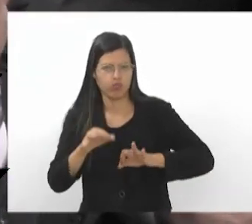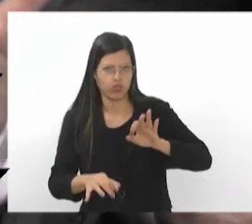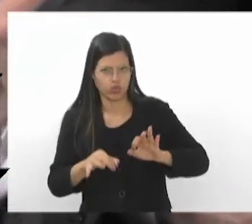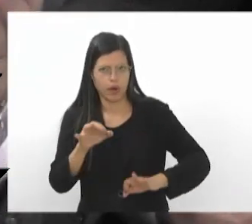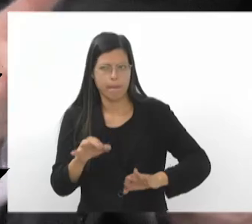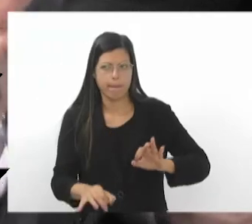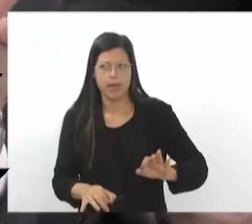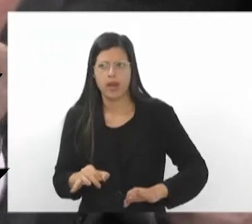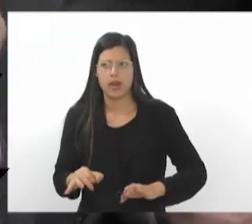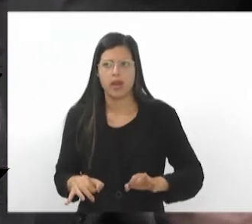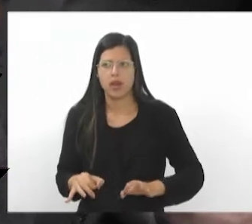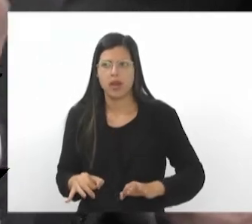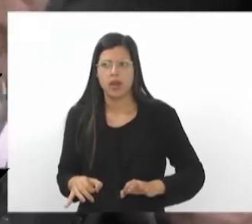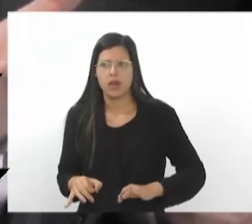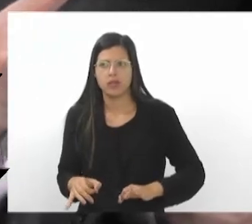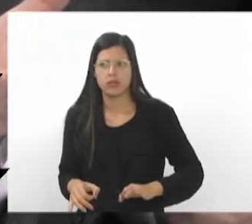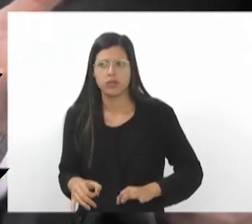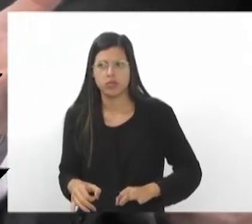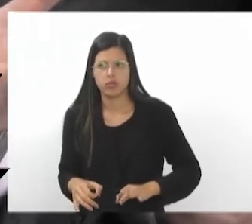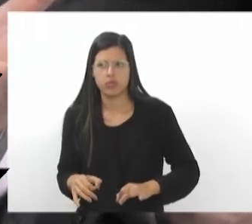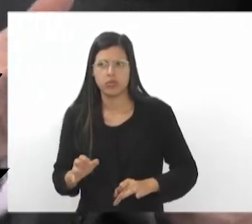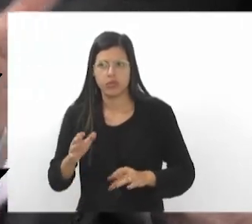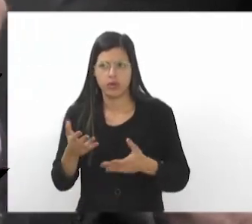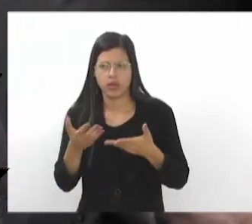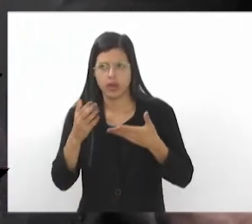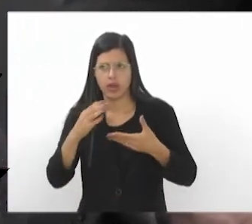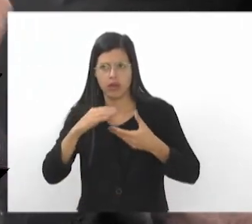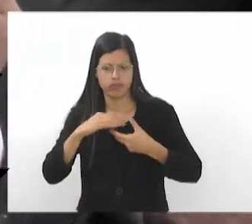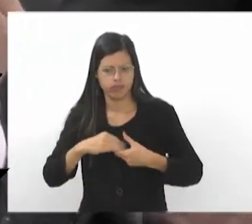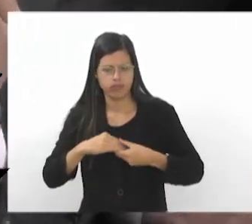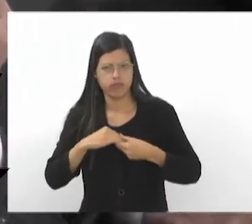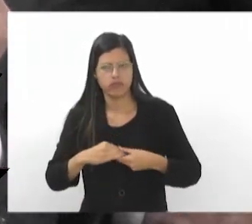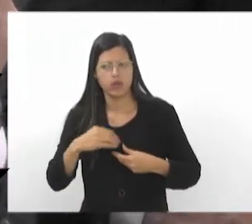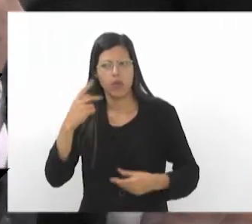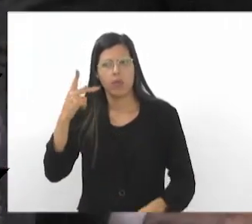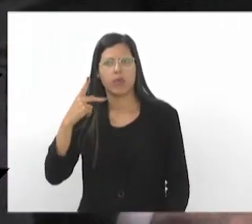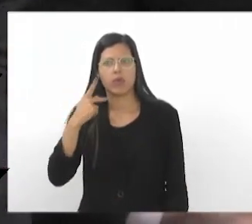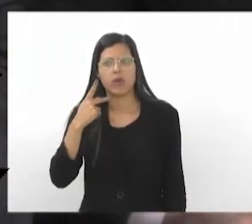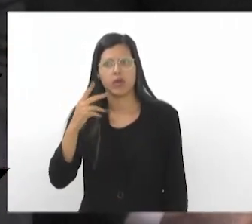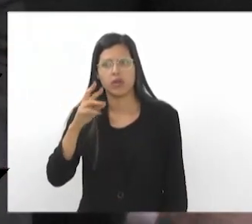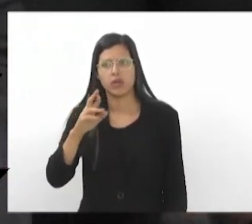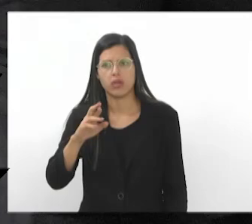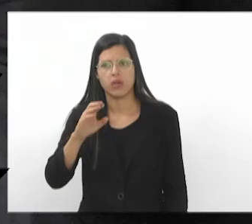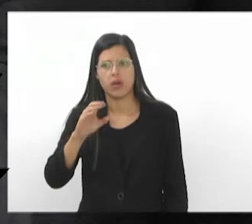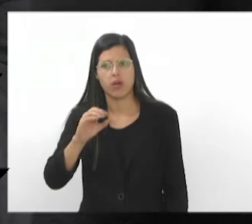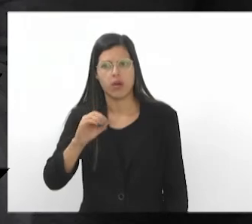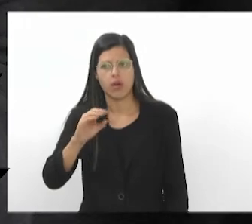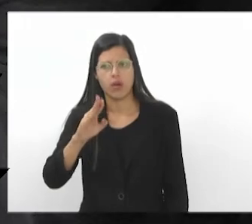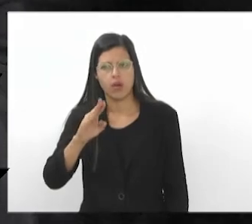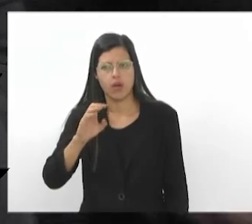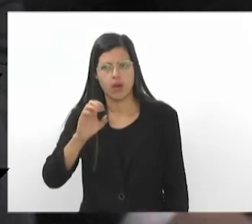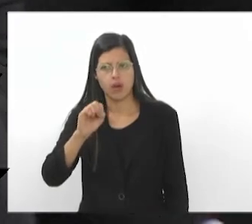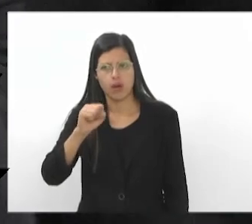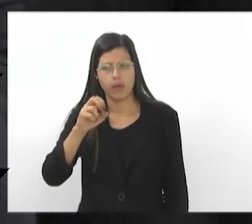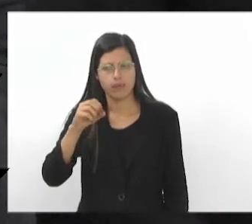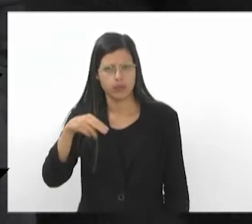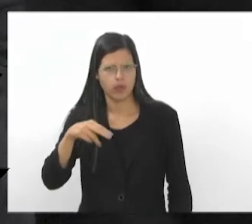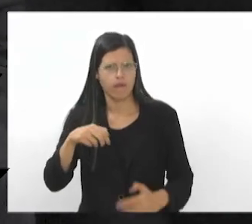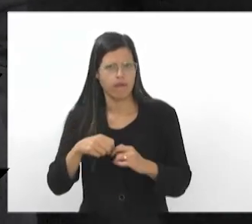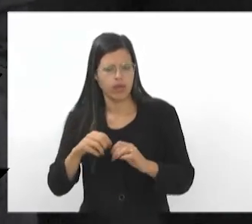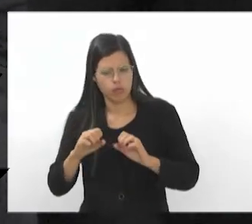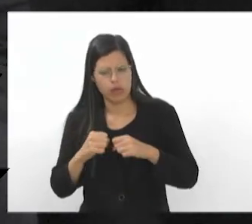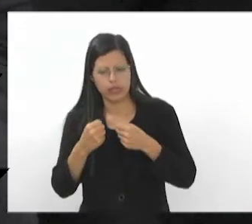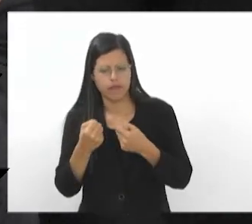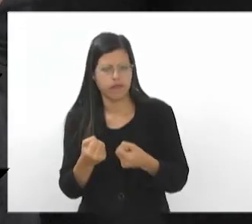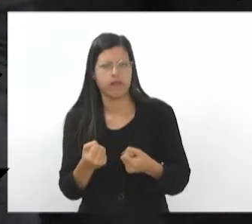toda a defesa, aqui quero saudar mais uma vez o nosso procurador, Robson, que realmente fez uma defesa impecável. Quer dizer, perdemos